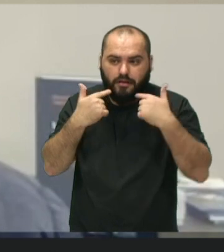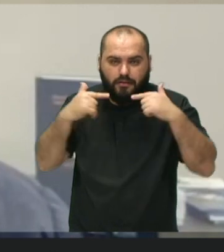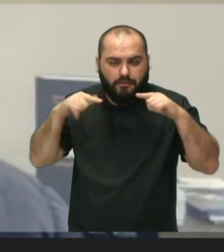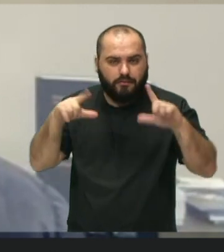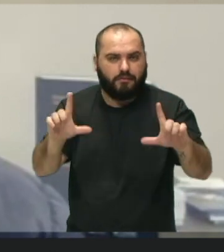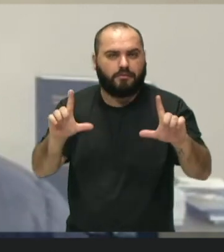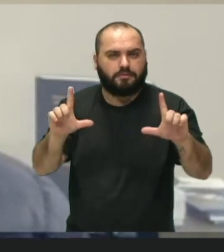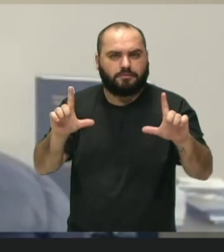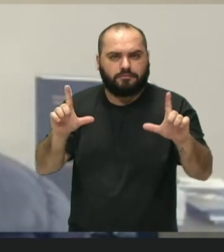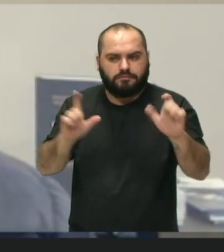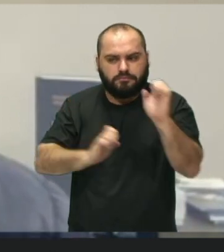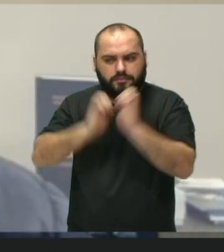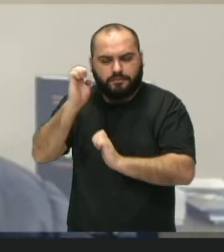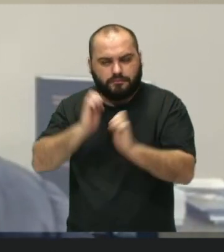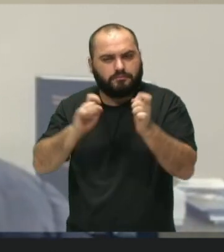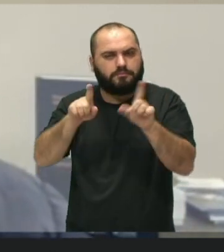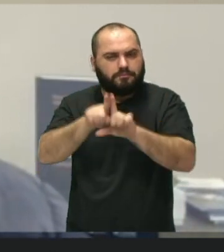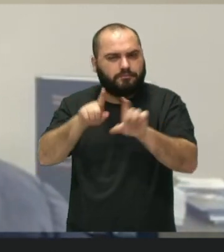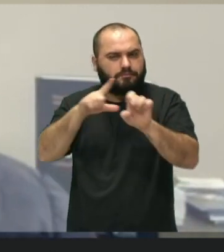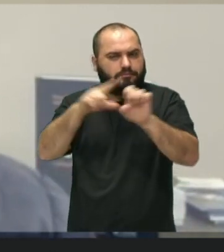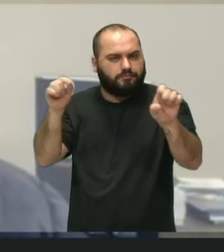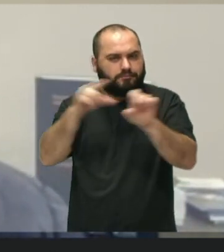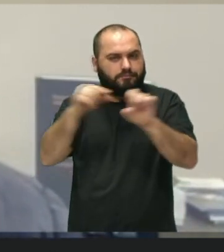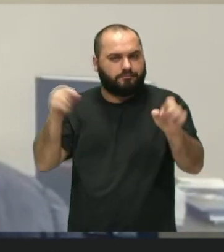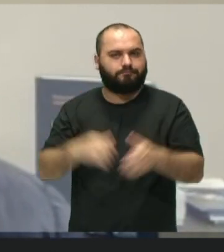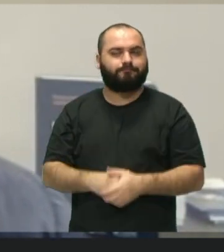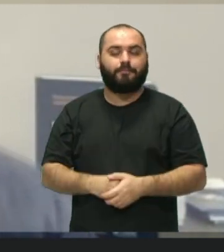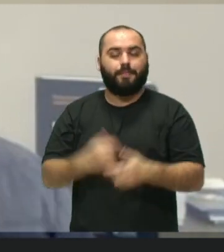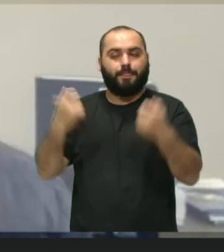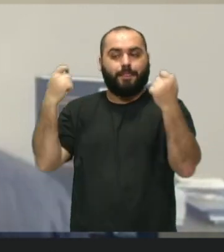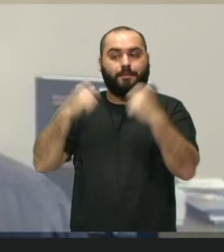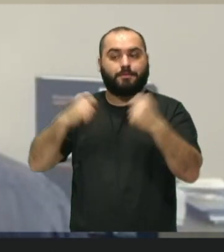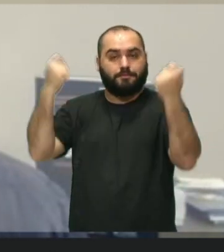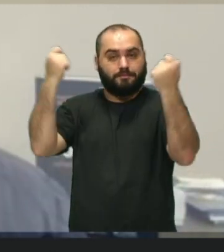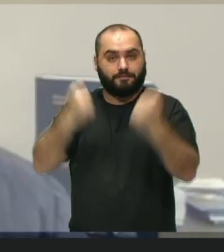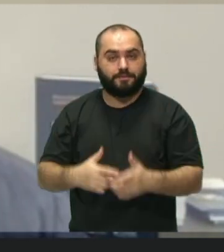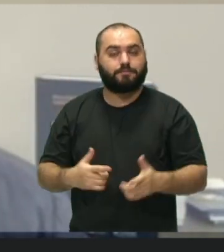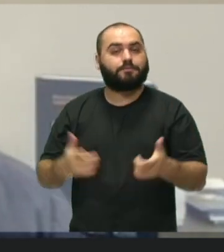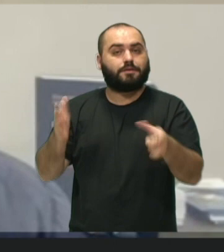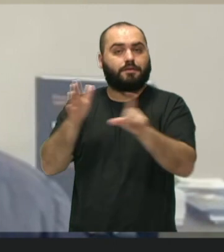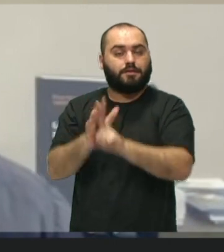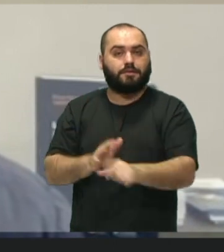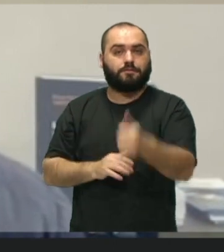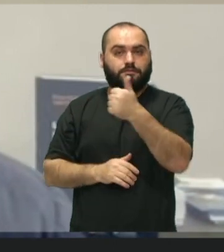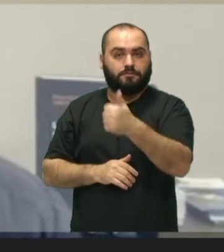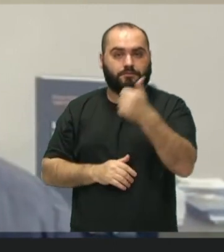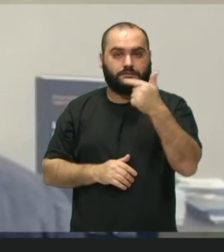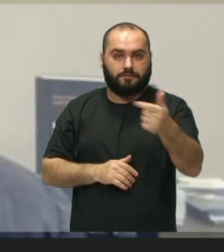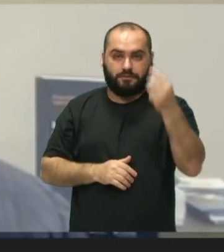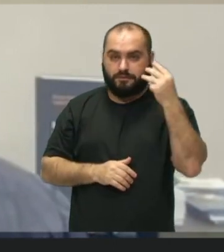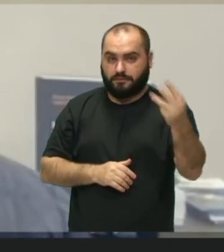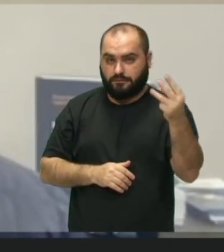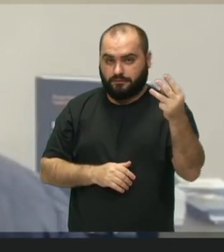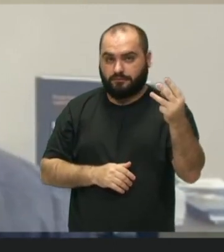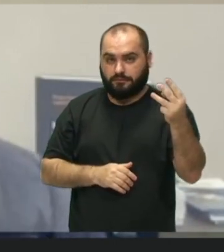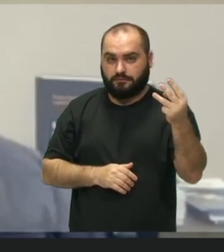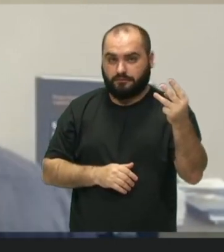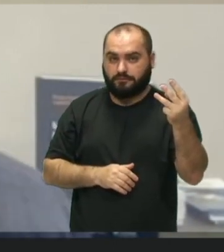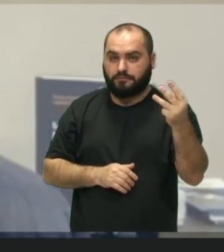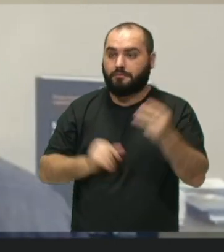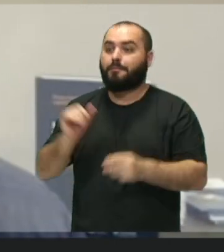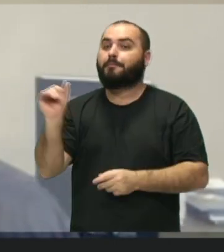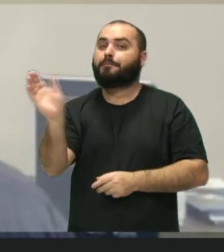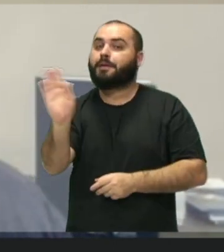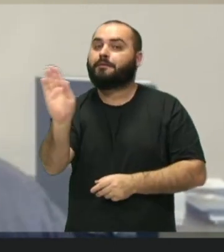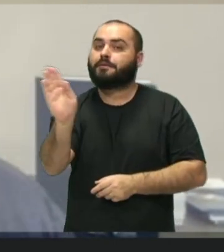muito empreendedora. Nós teremos que passar algumas leis, por exemplo, como a Lei 123, que é a lei que beneficia as micro e pequenas empresas. Não tem